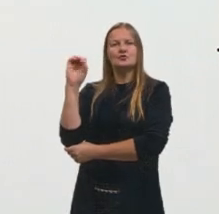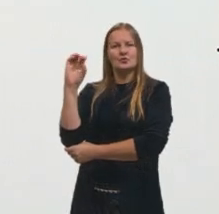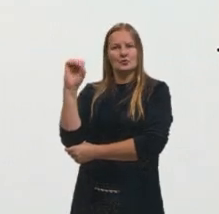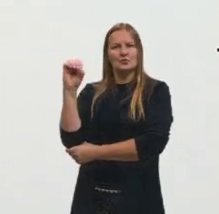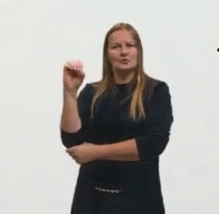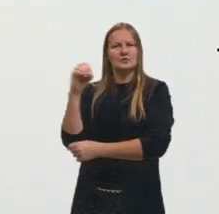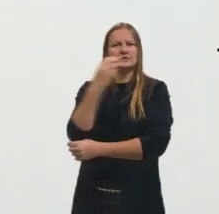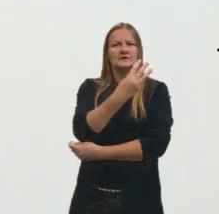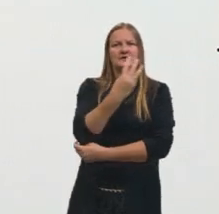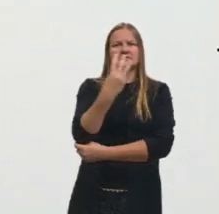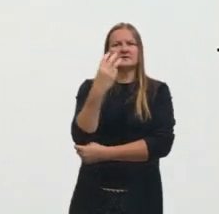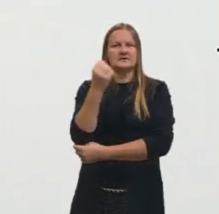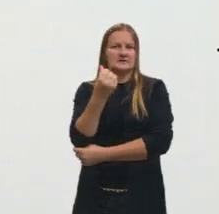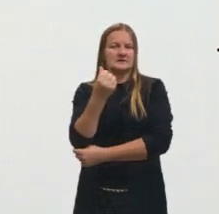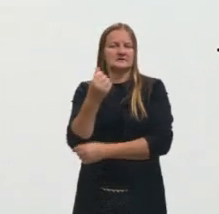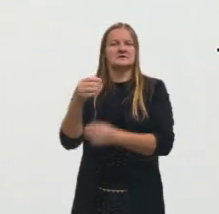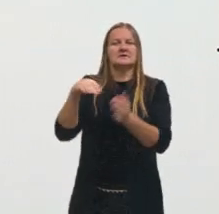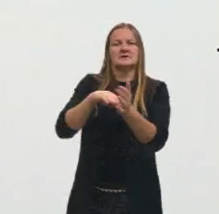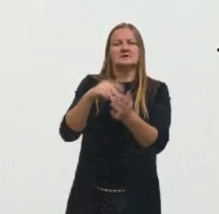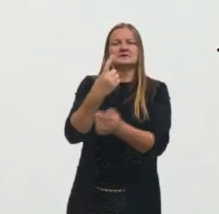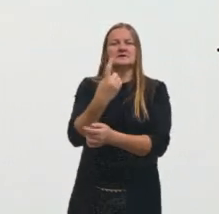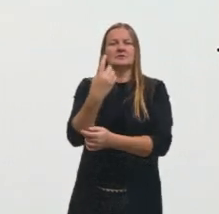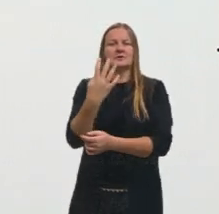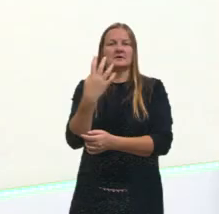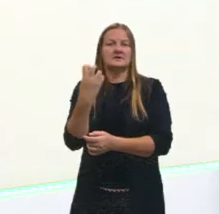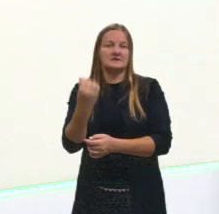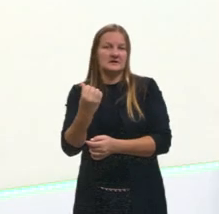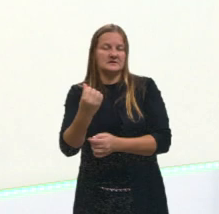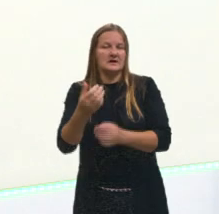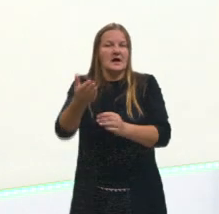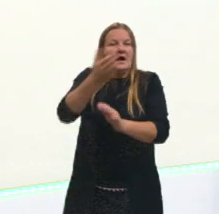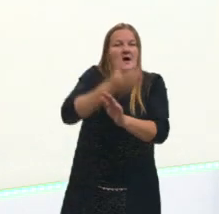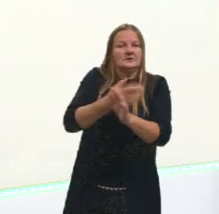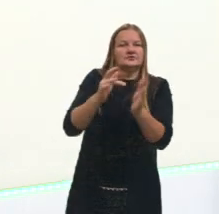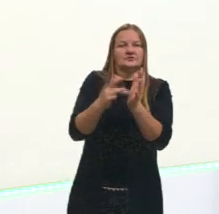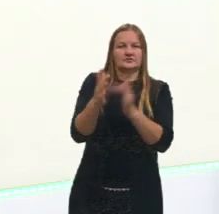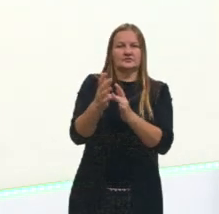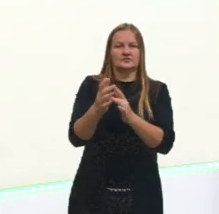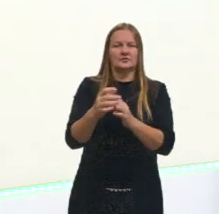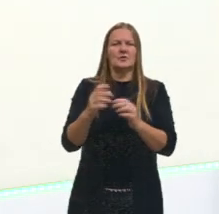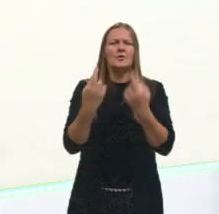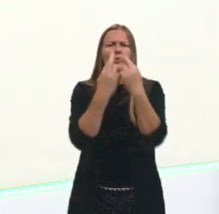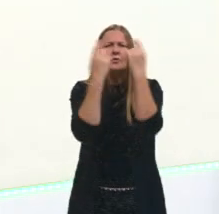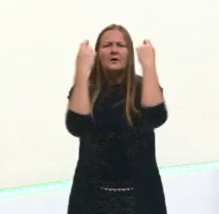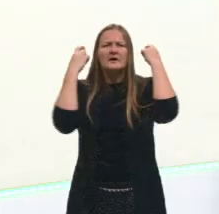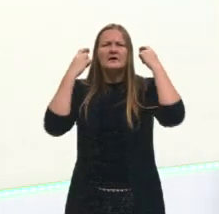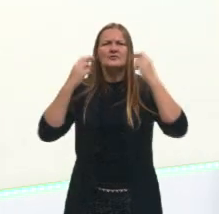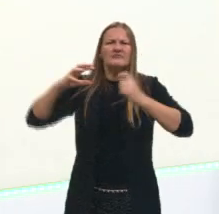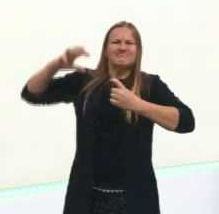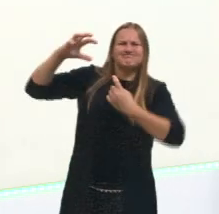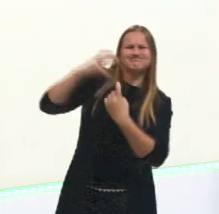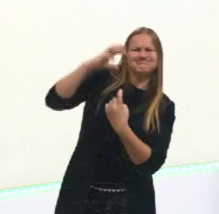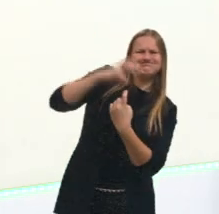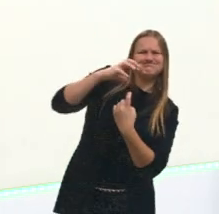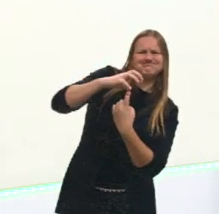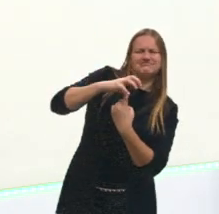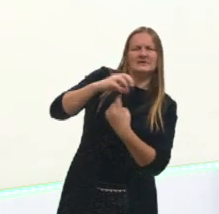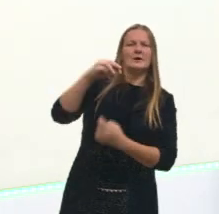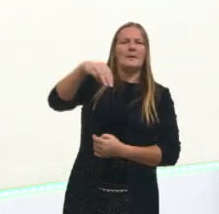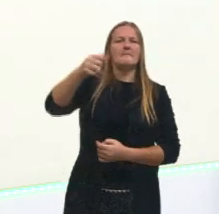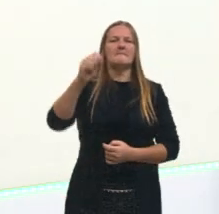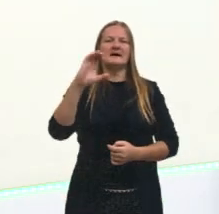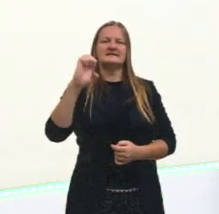antes de Cristo a 146 que é um período então que os gregos foram dominados pelos